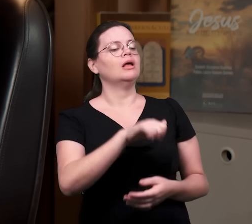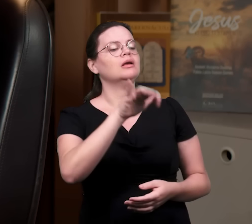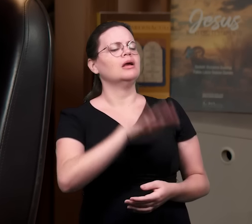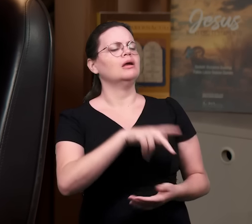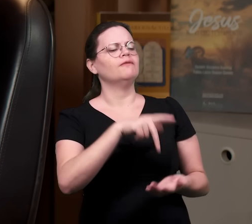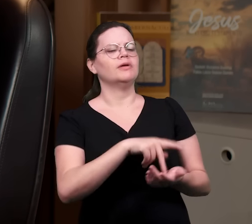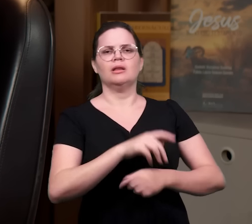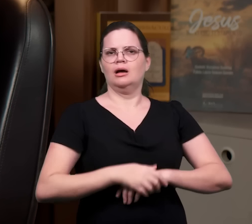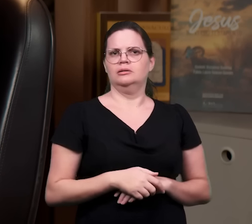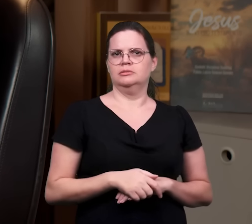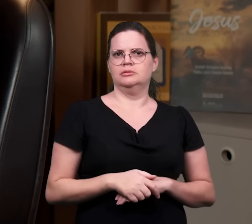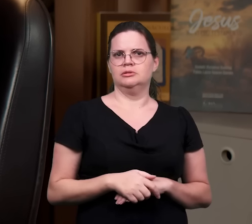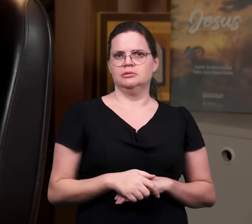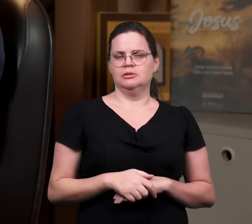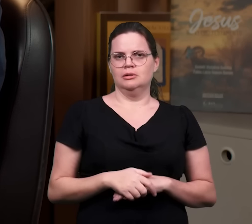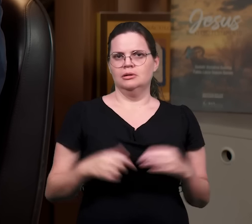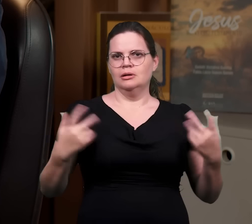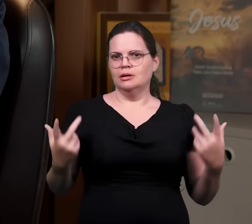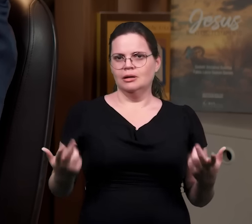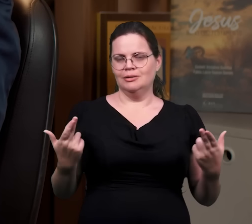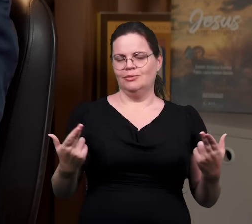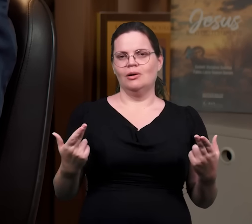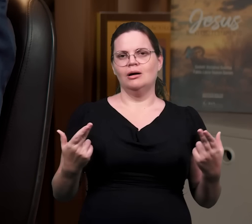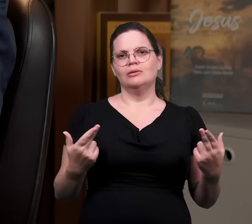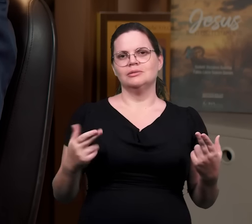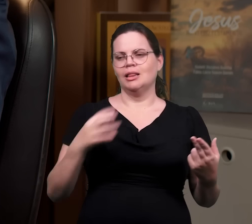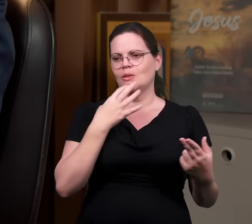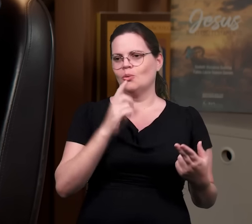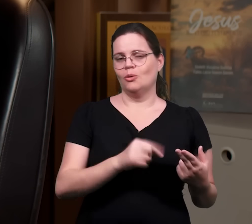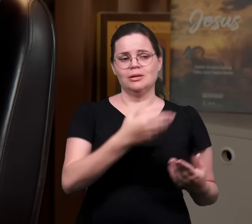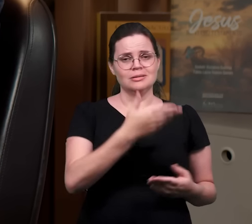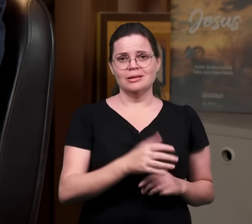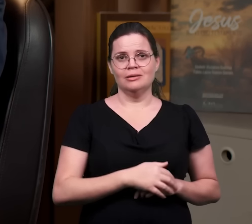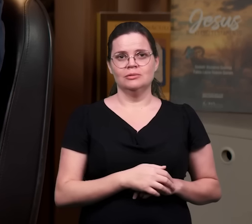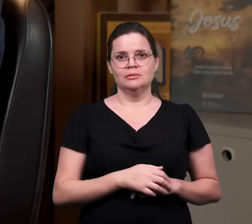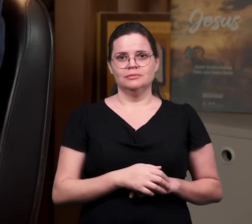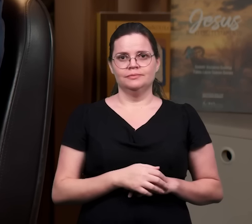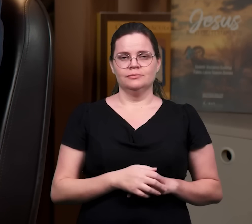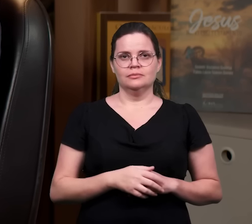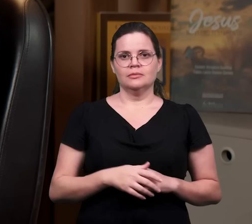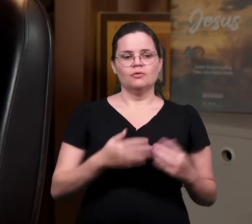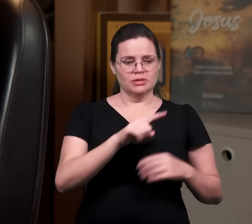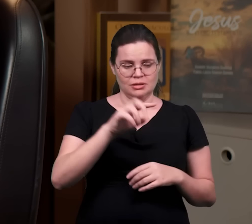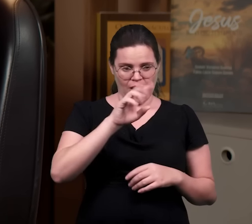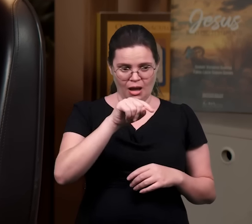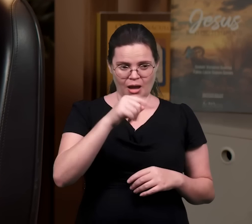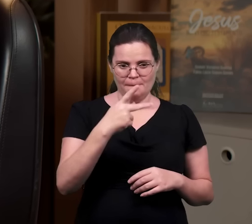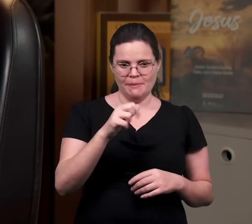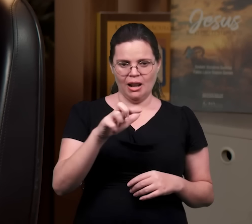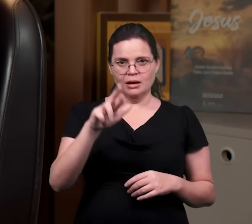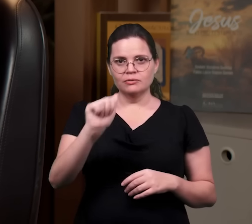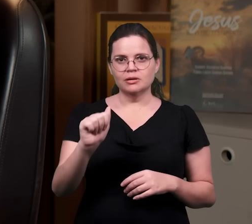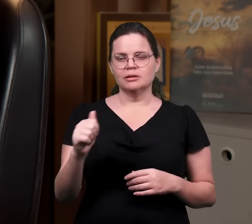é a palavra? Então, é basicamente dentro do mesmo contexto, né? Quem é o Senhor? O Senhor é a palavra. E o que